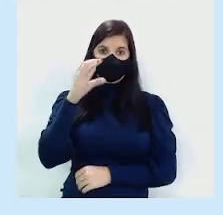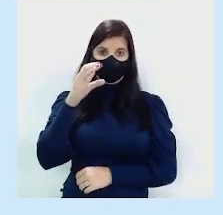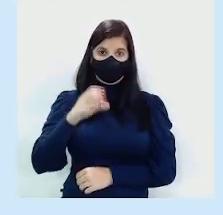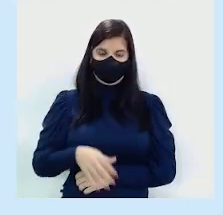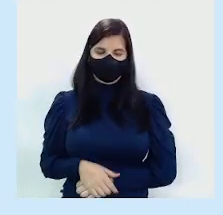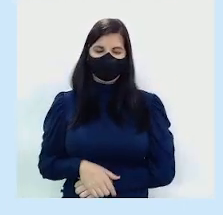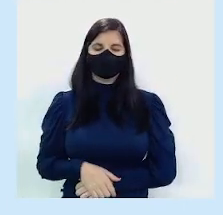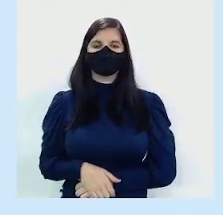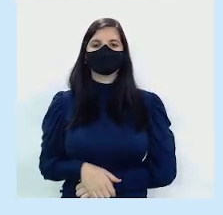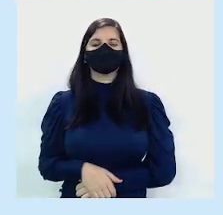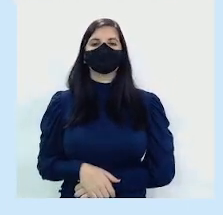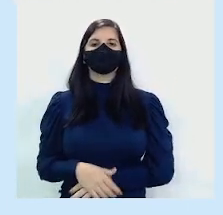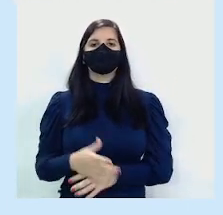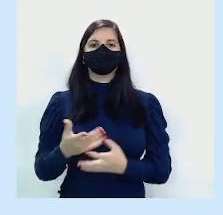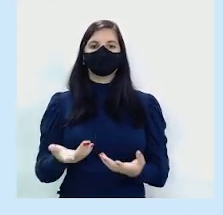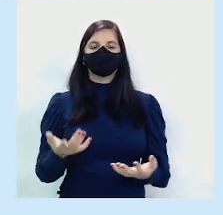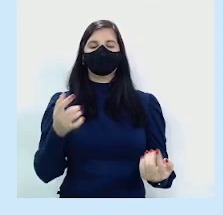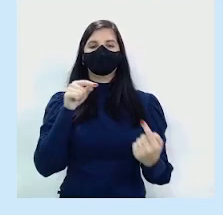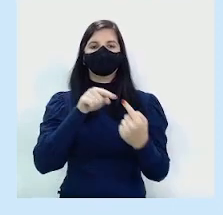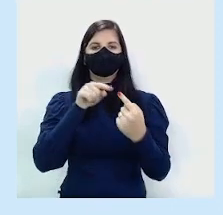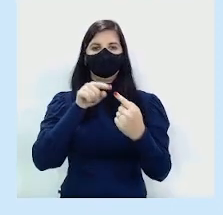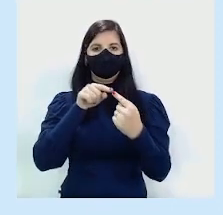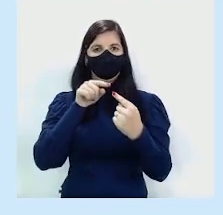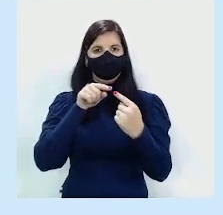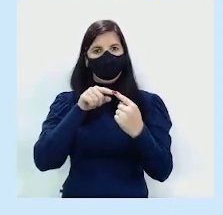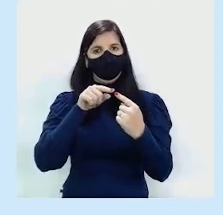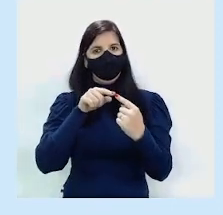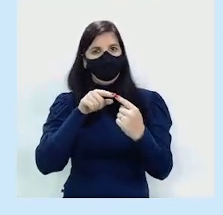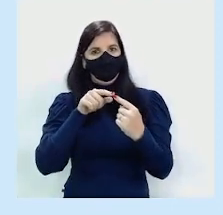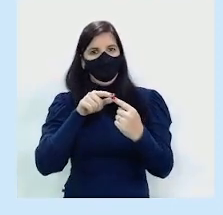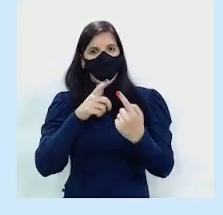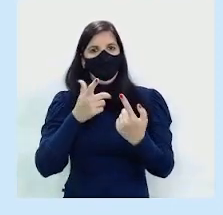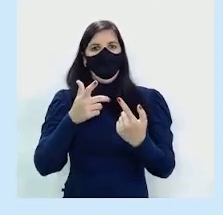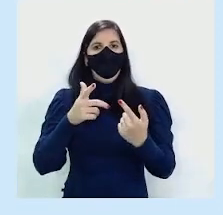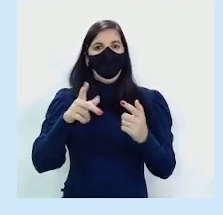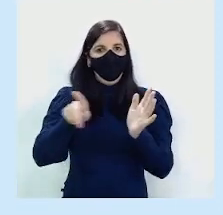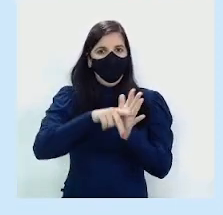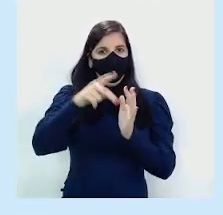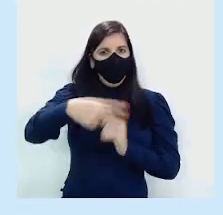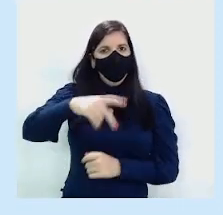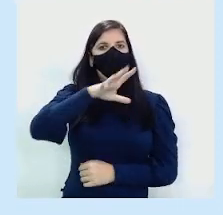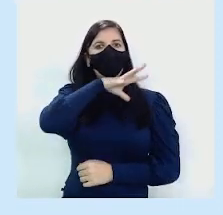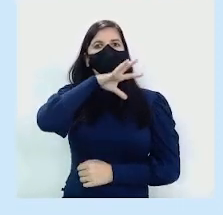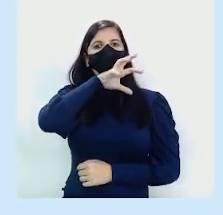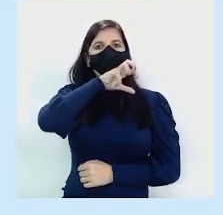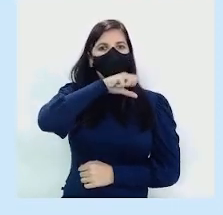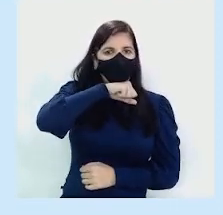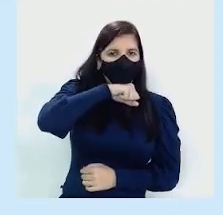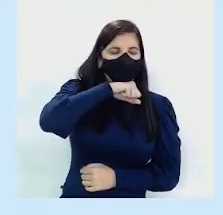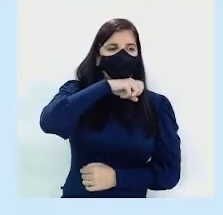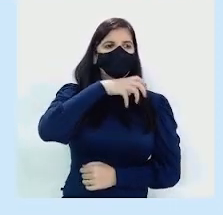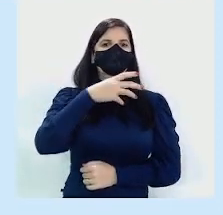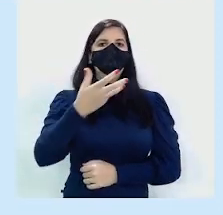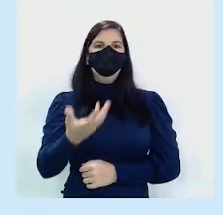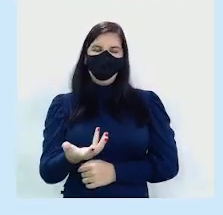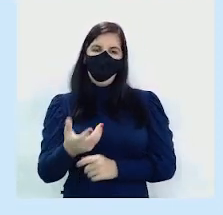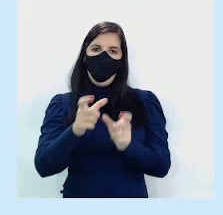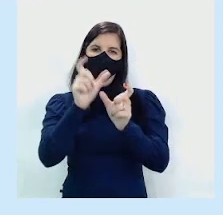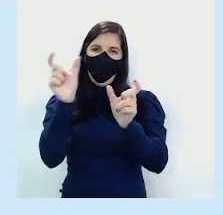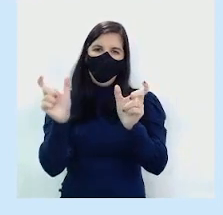né? Termos que são relacionados, por exemplo, a espécies de animais,